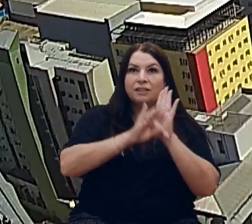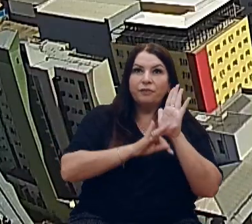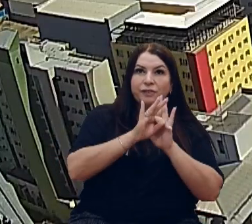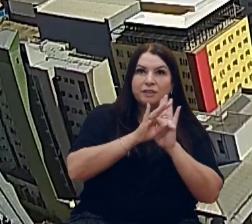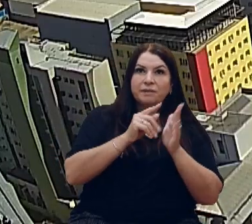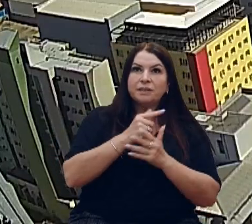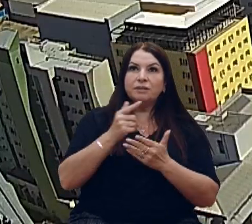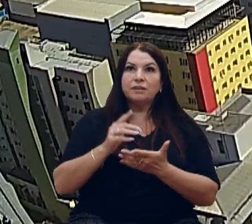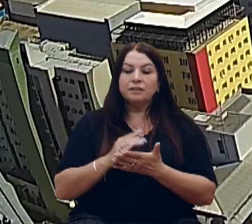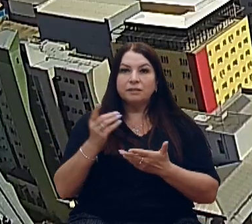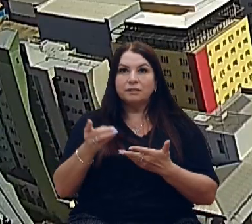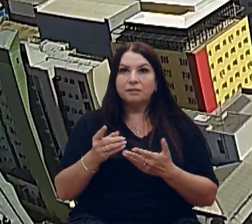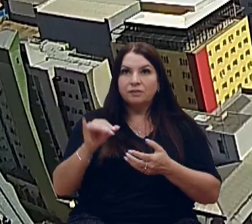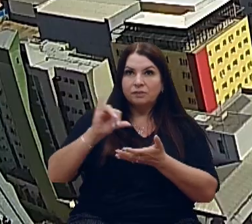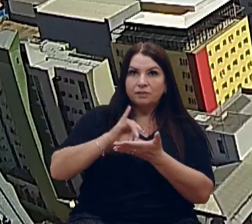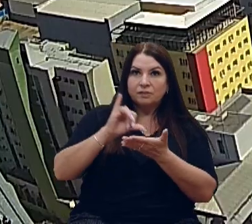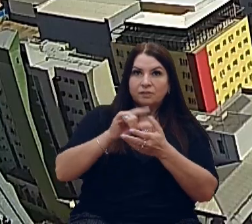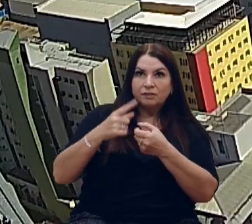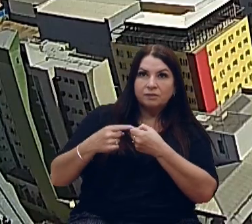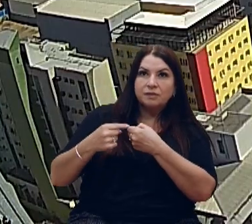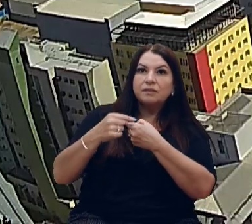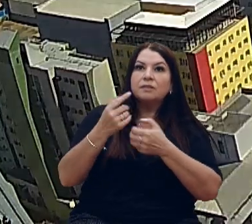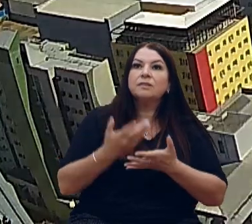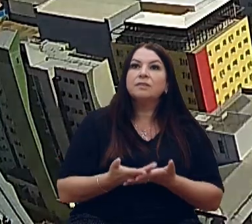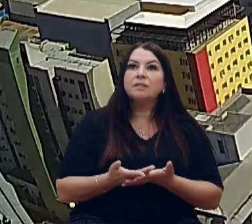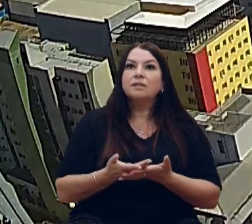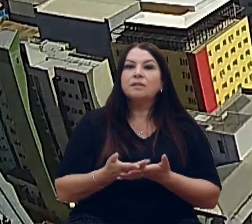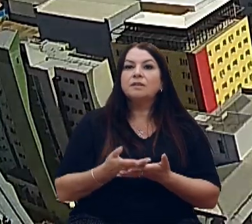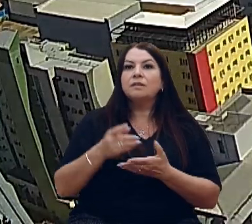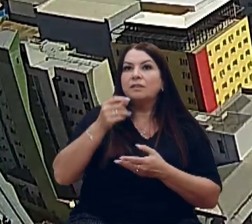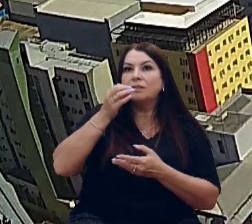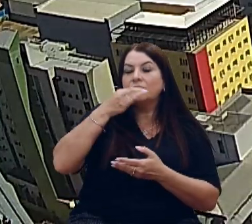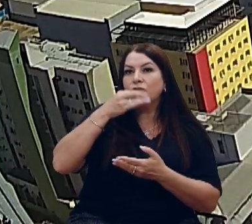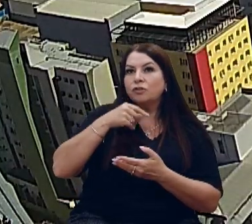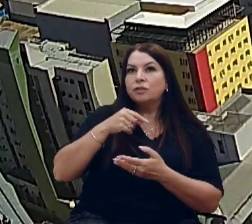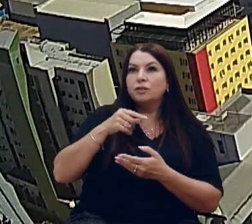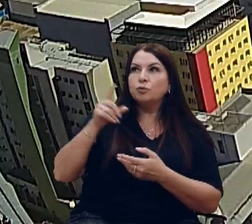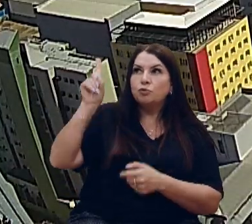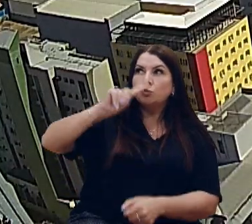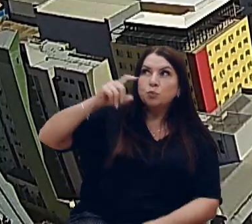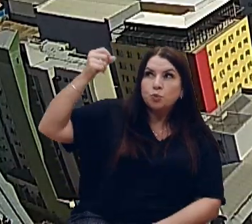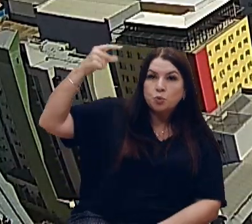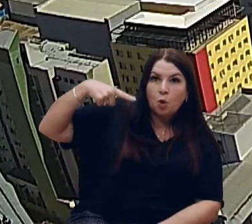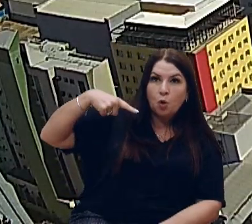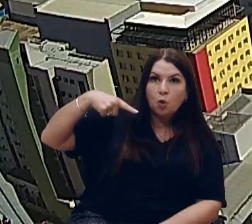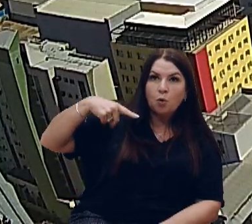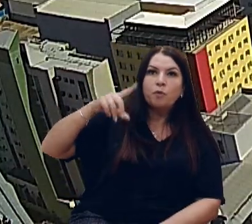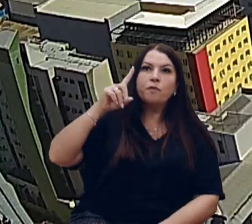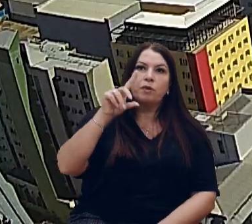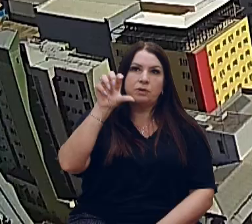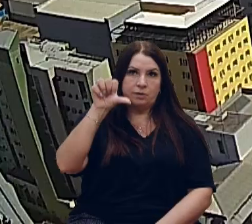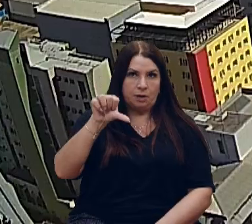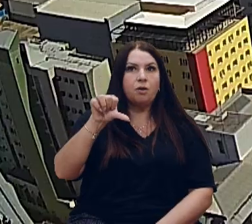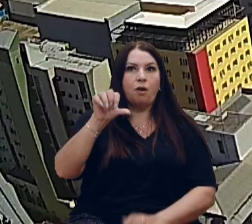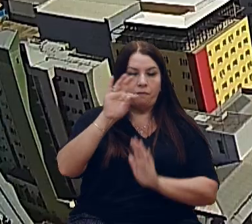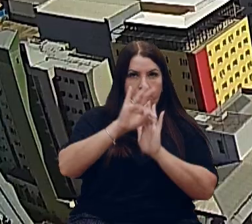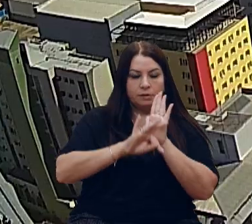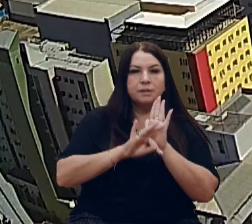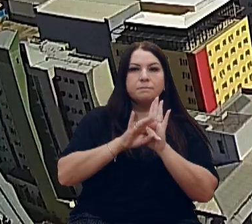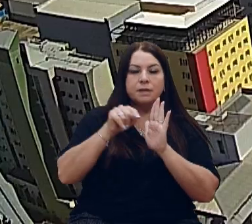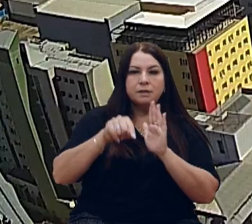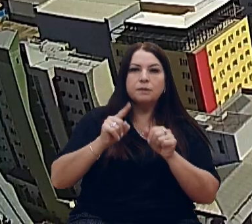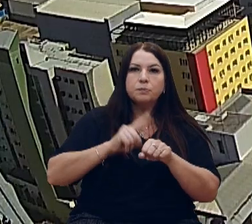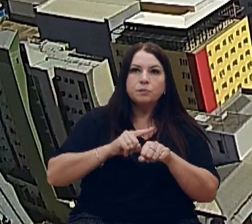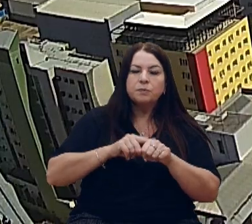só imagens do centro da cidade. Em Caxias do Sul, dia ensolarado, faz 19 graus